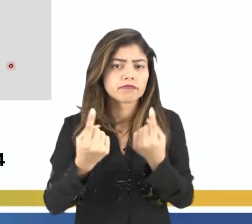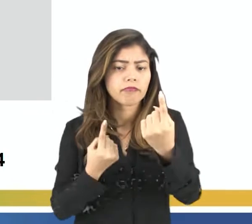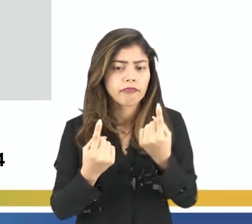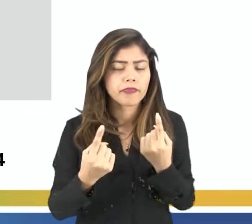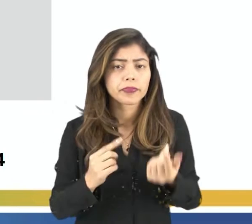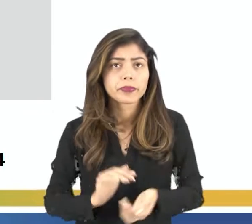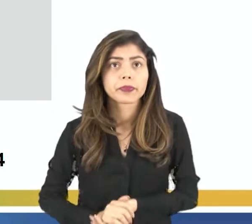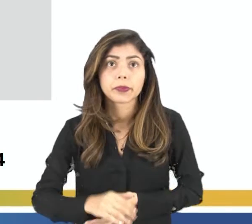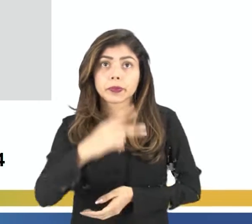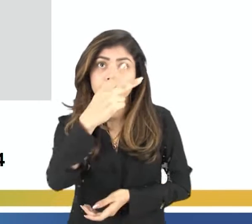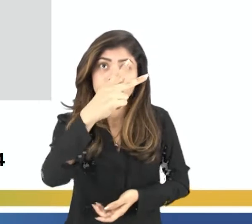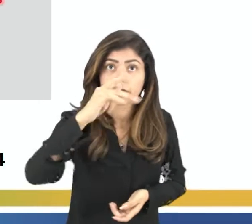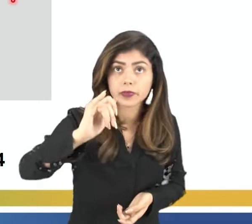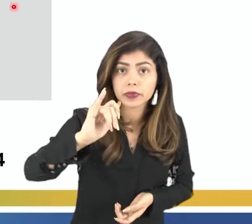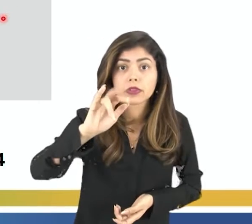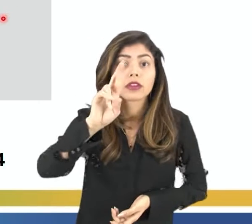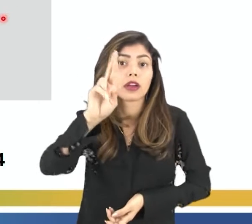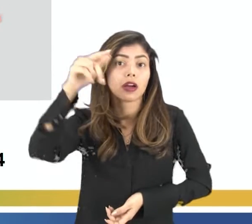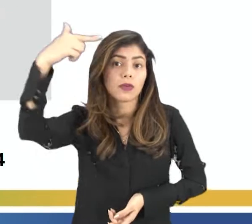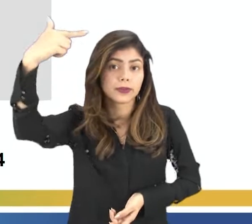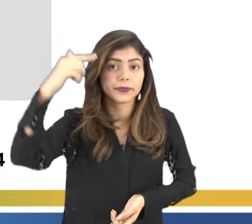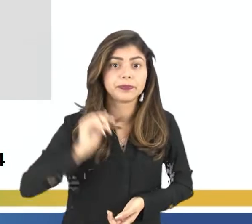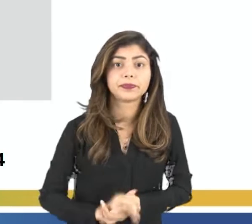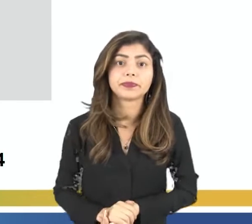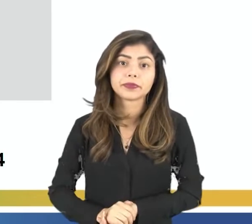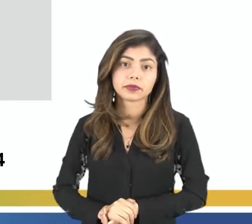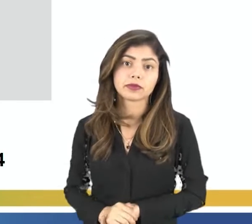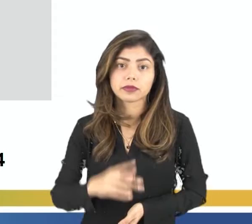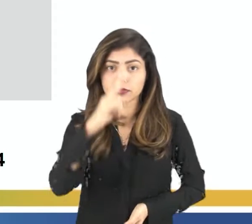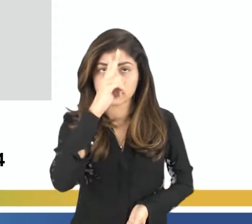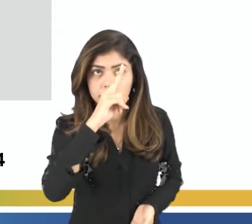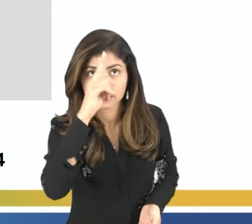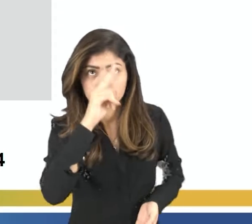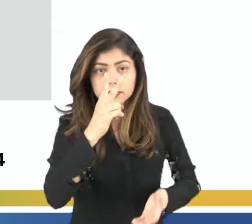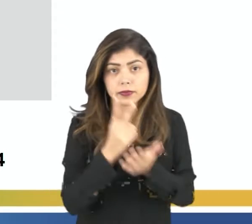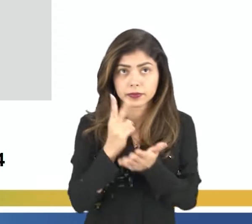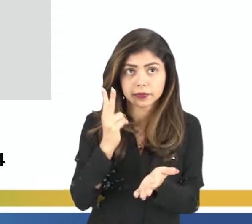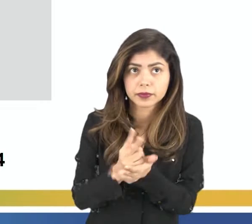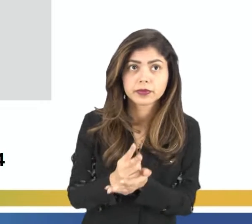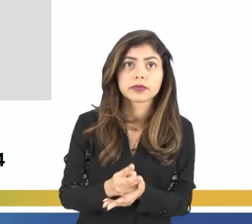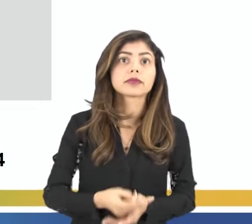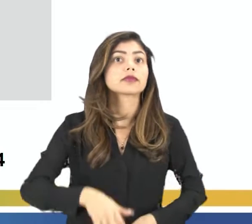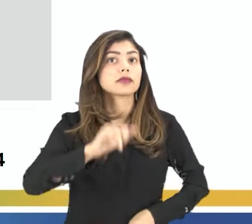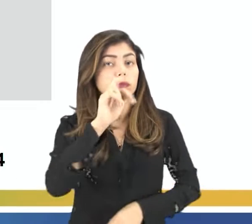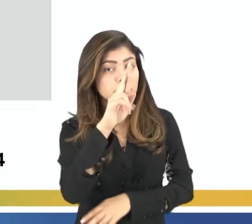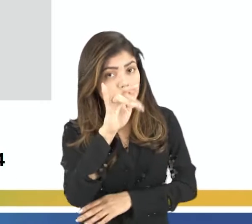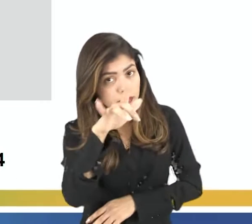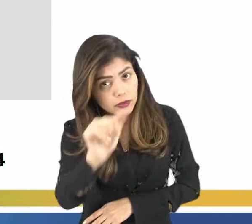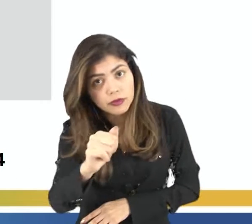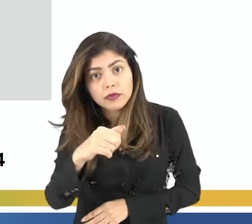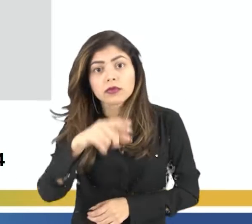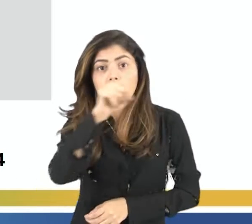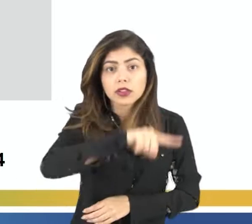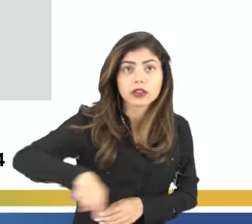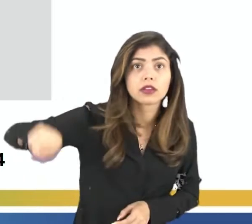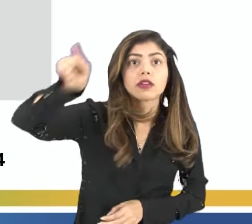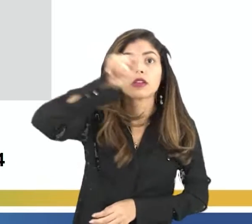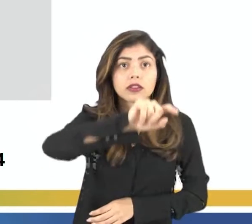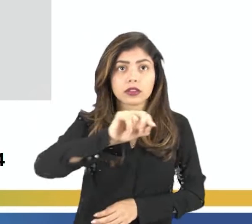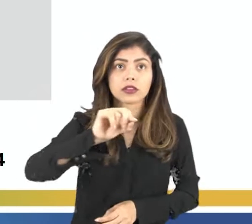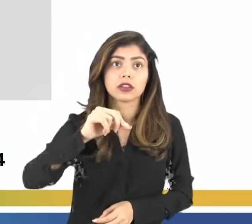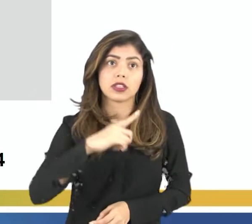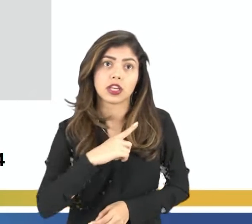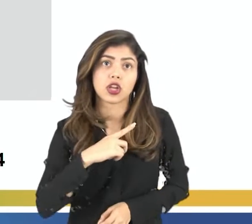relação π vezes r ao quadrado. Lembrando sempre que a área do círculo tem o